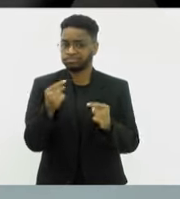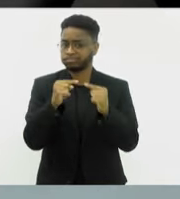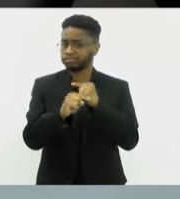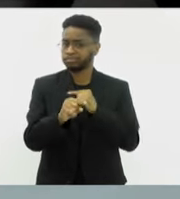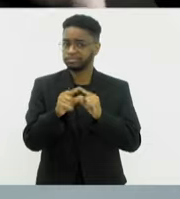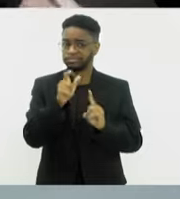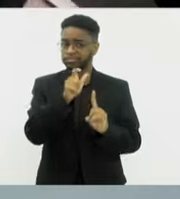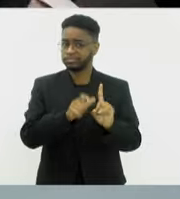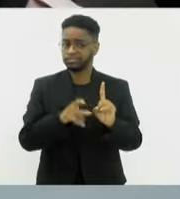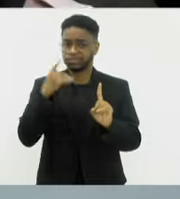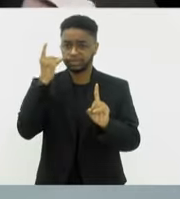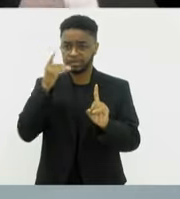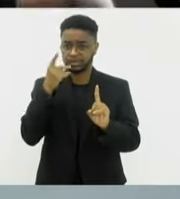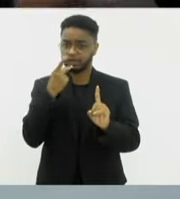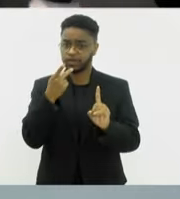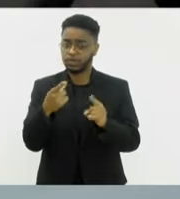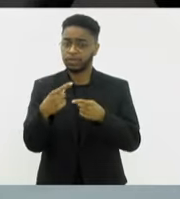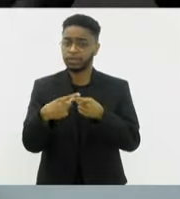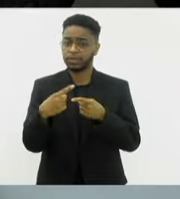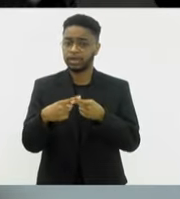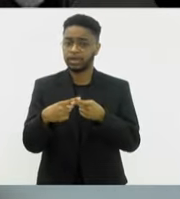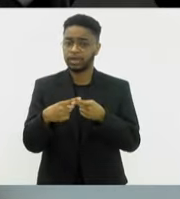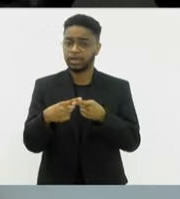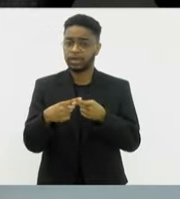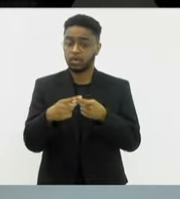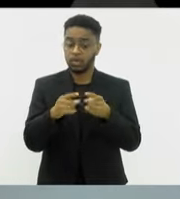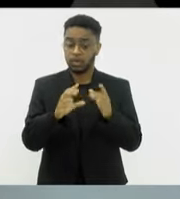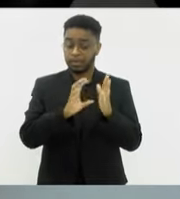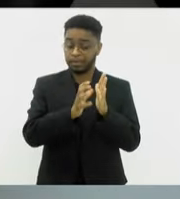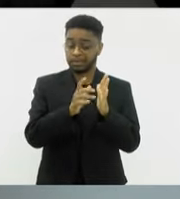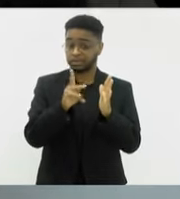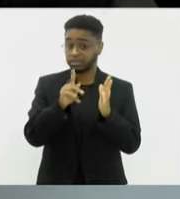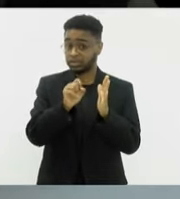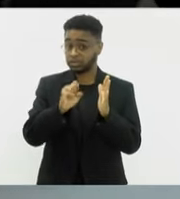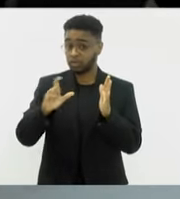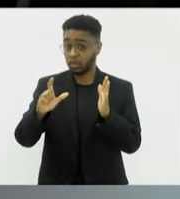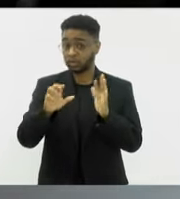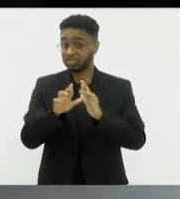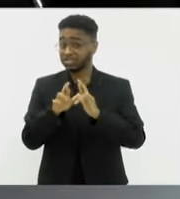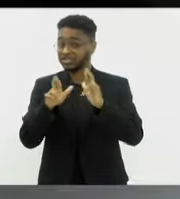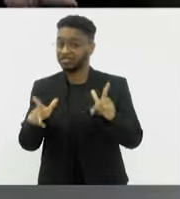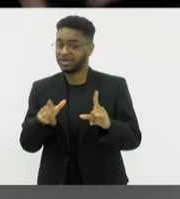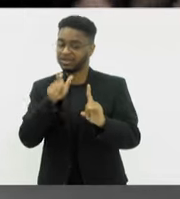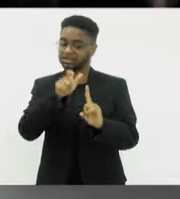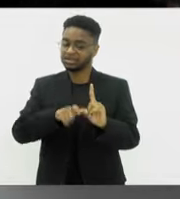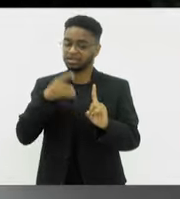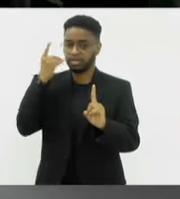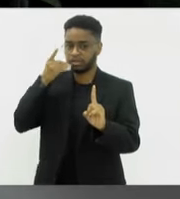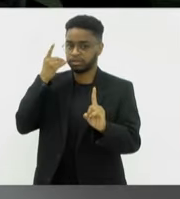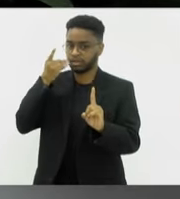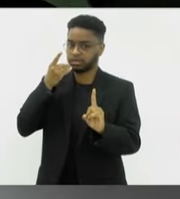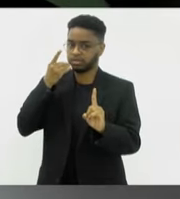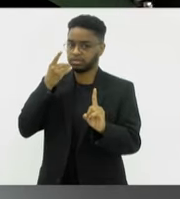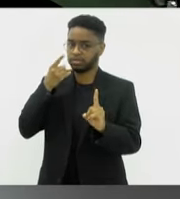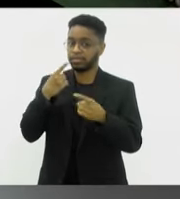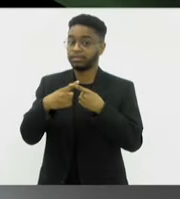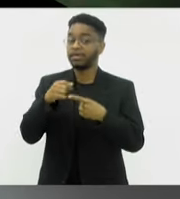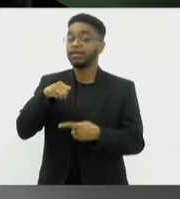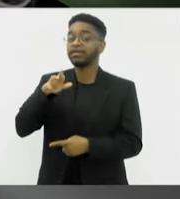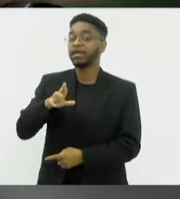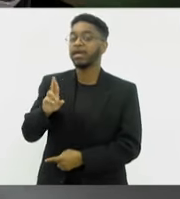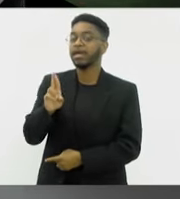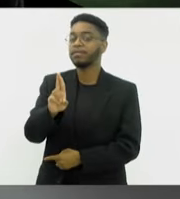deputada... Porque uma coisa é o PSOL, outra coisa é a deputada Renata. Quem fala pelo PSOL é